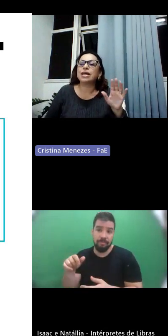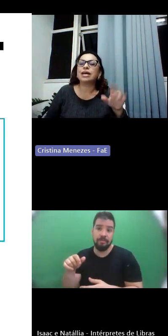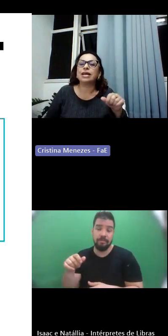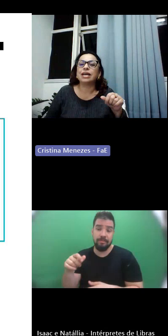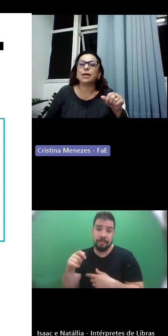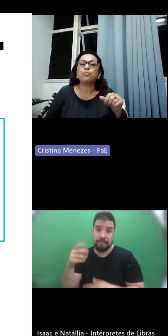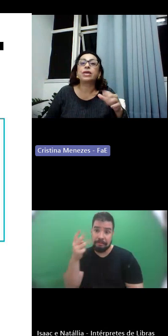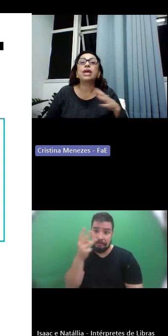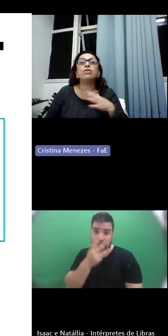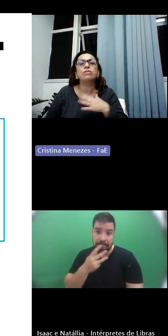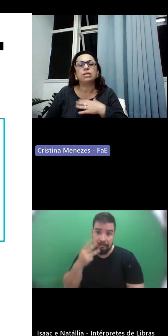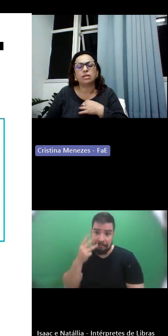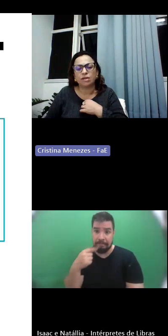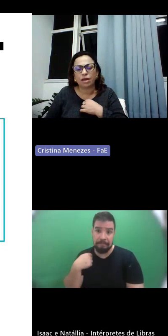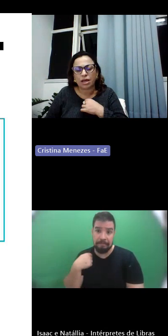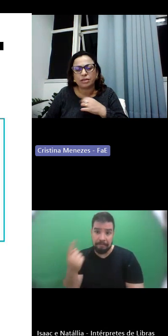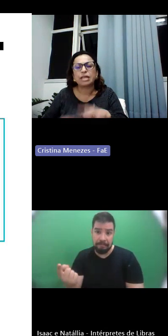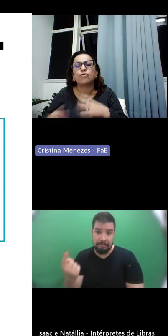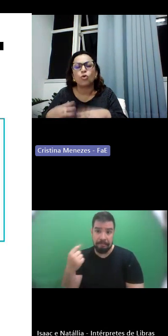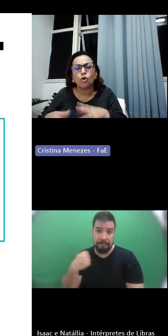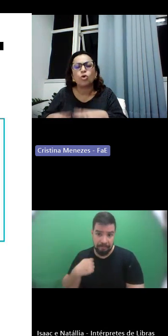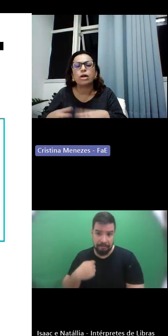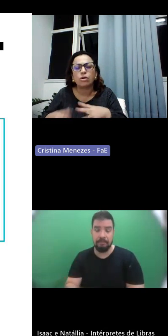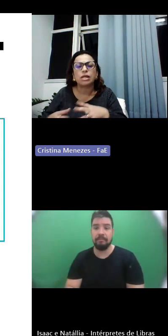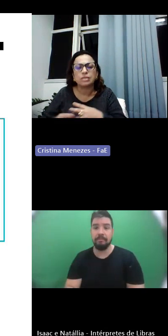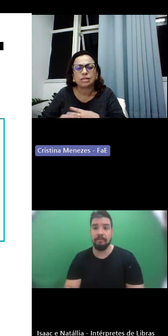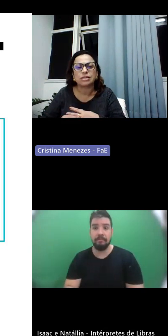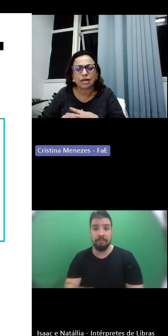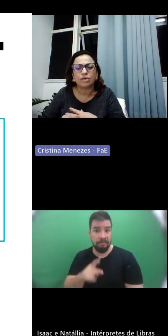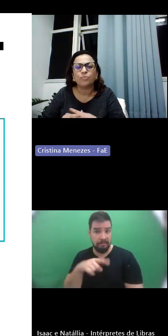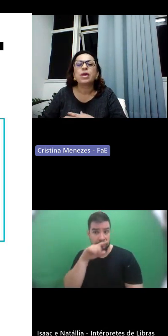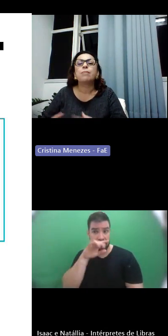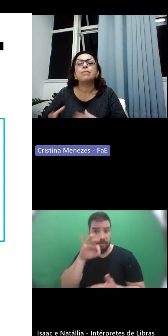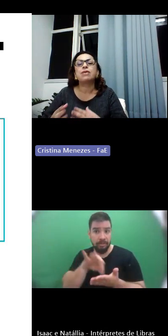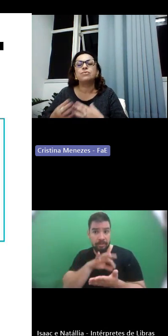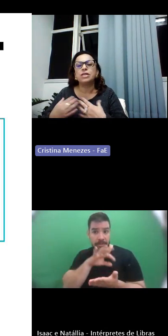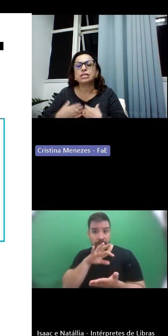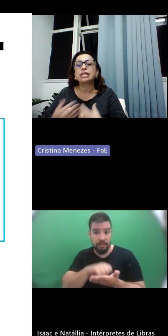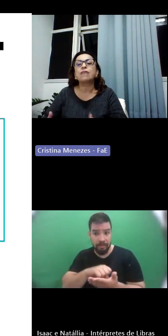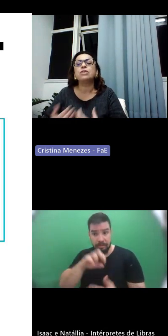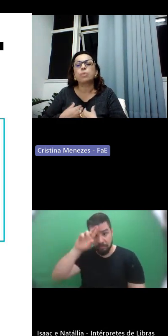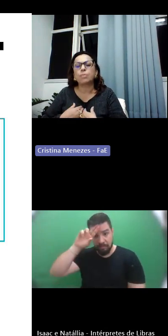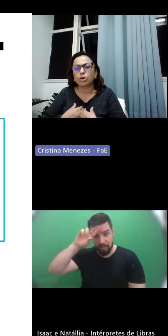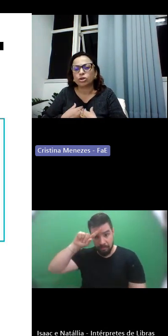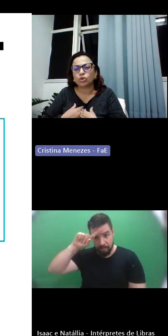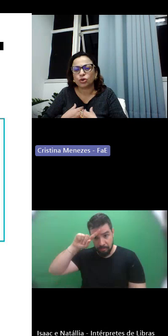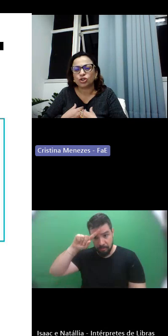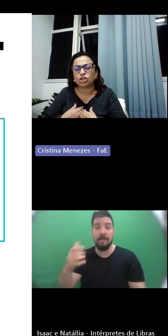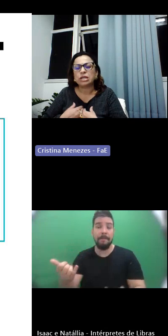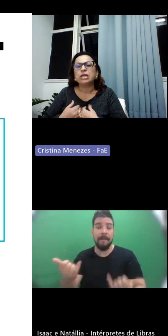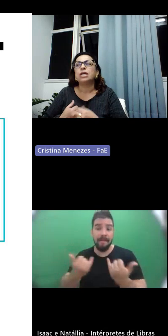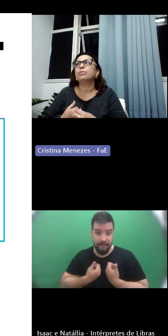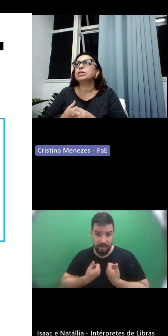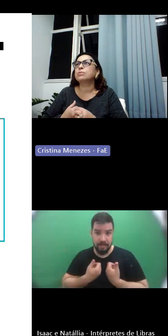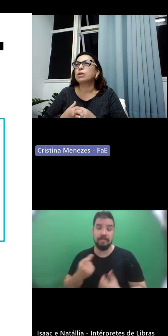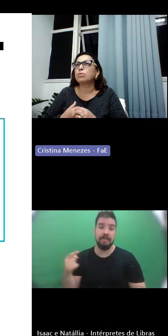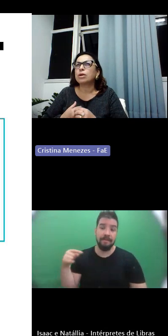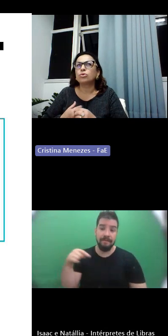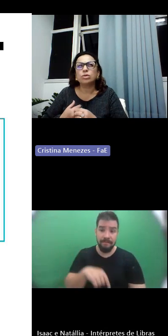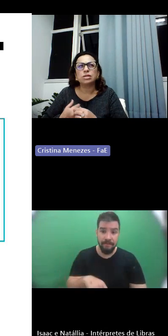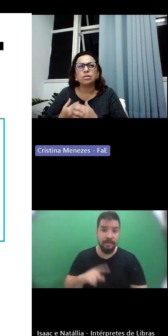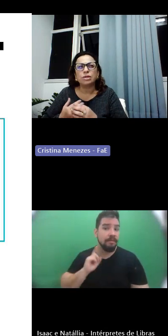Então, quem se equivocou na hora da inscrição, me avisa que está vindo para Belo Horizonte. Por